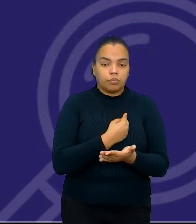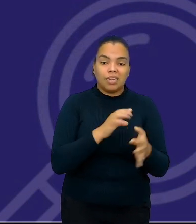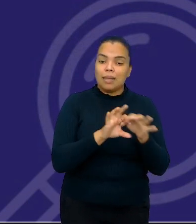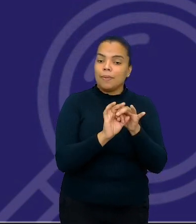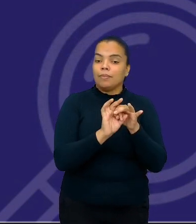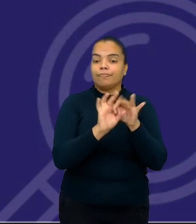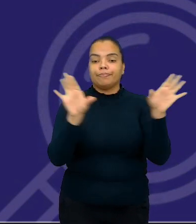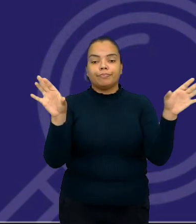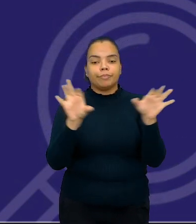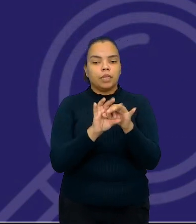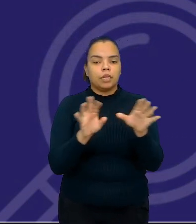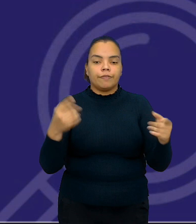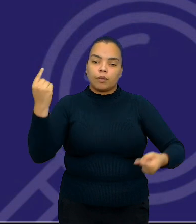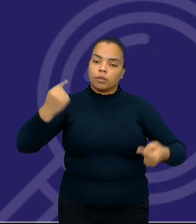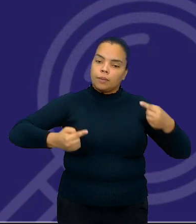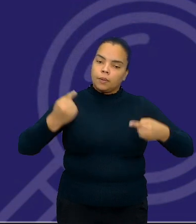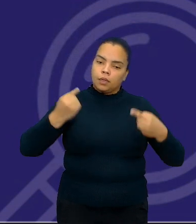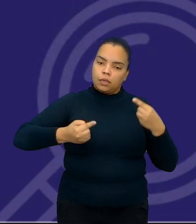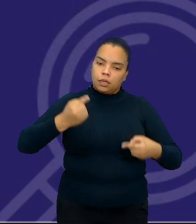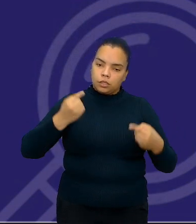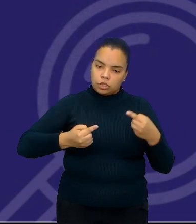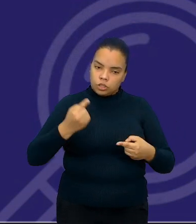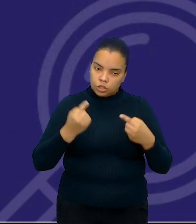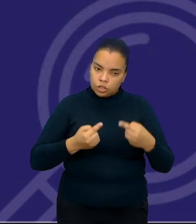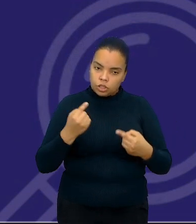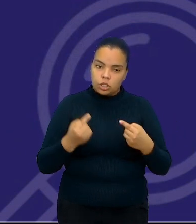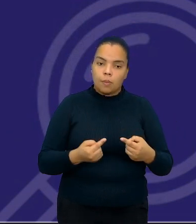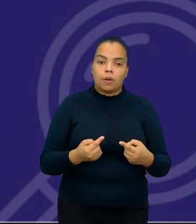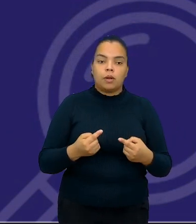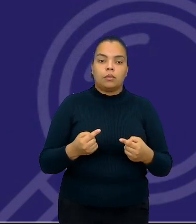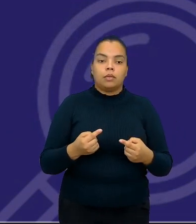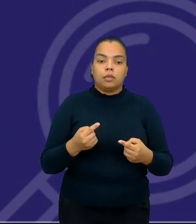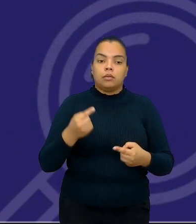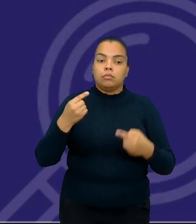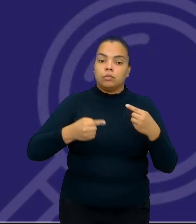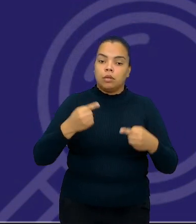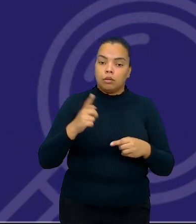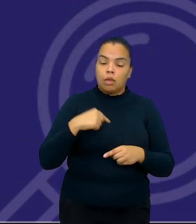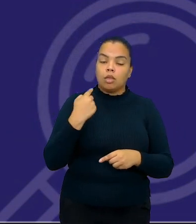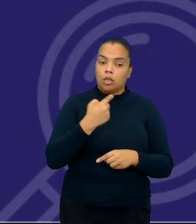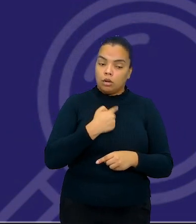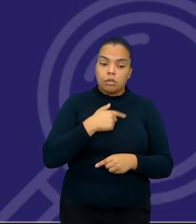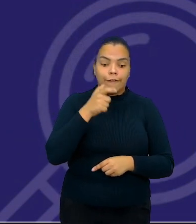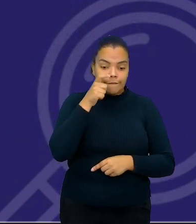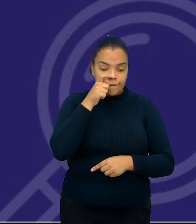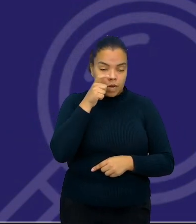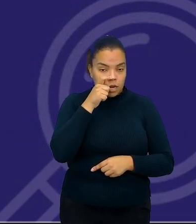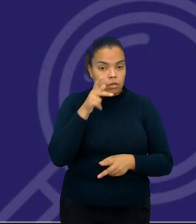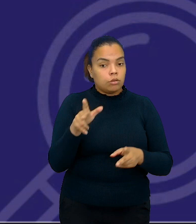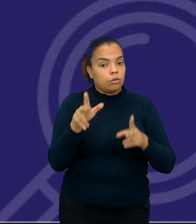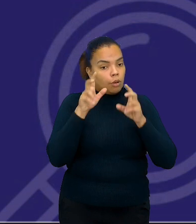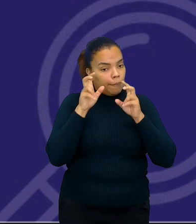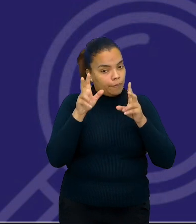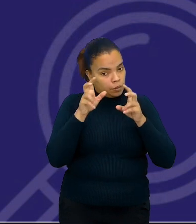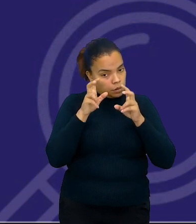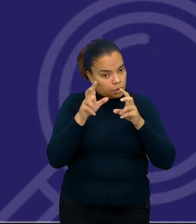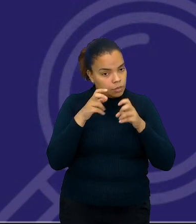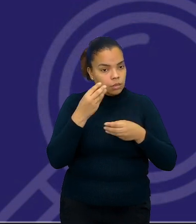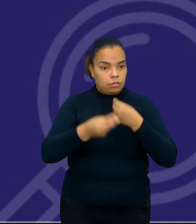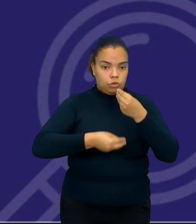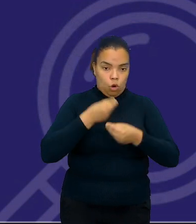aí a explanação e o debate, de forma que nós possamos mediar as diferentes opiniões sobre a fertilização in